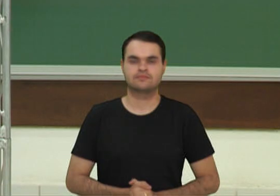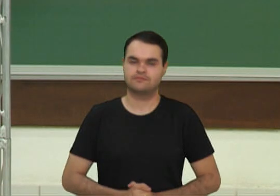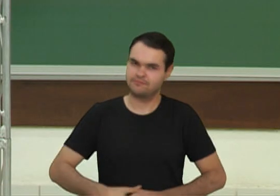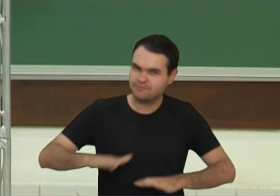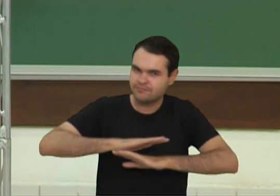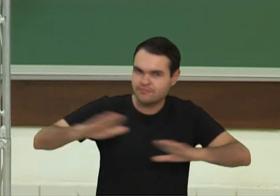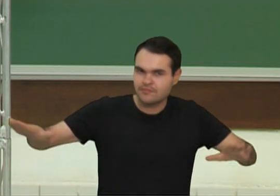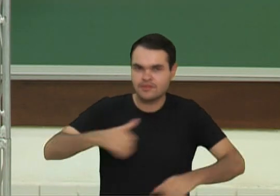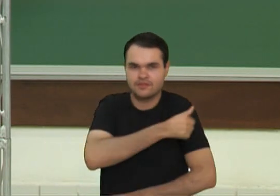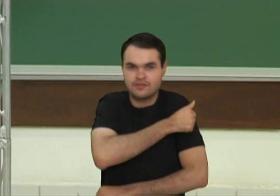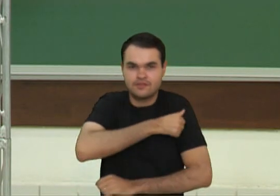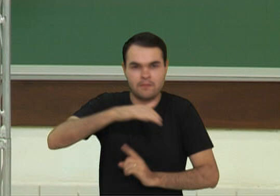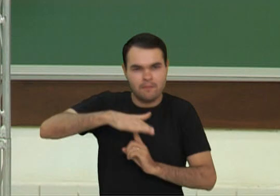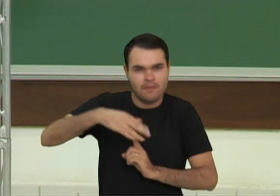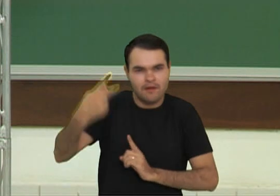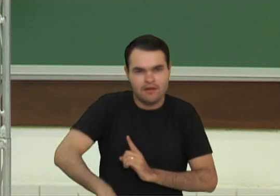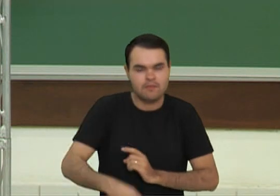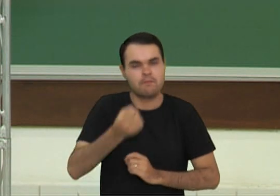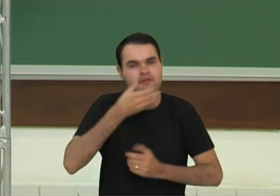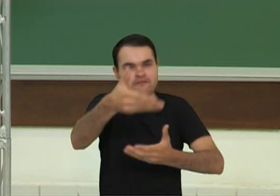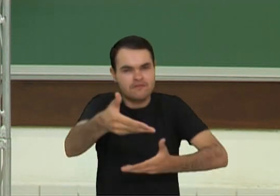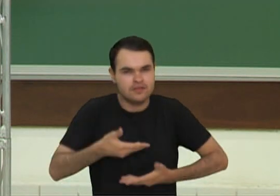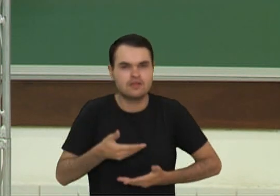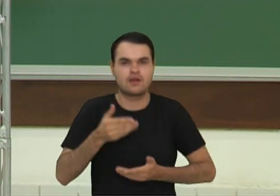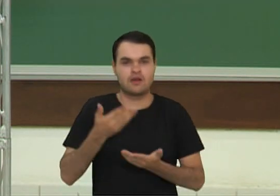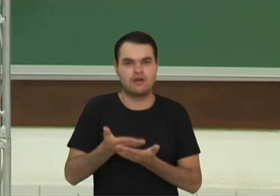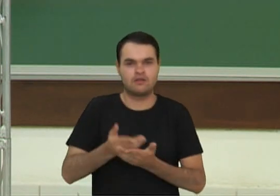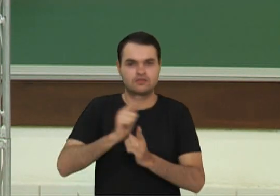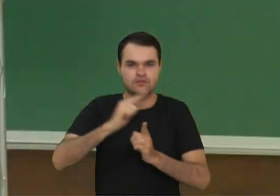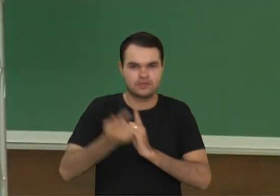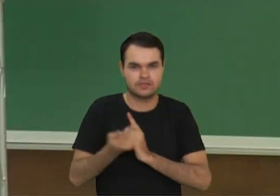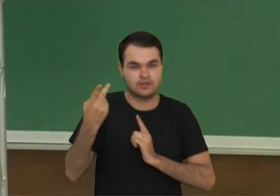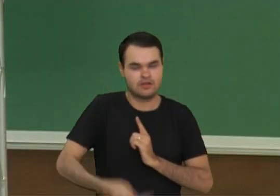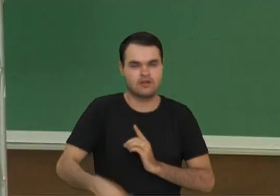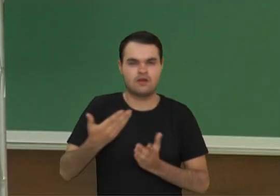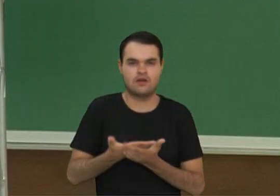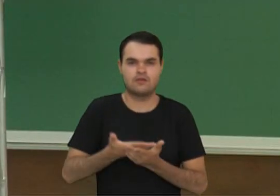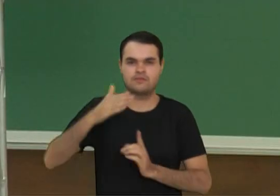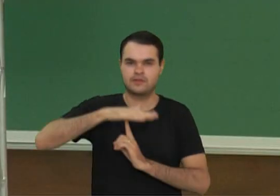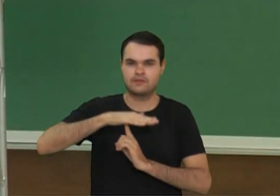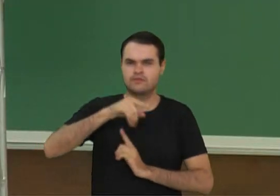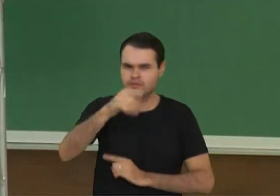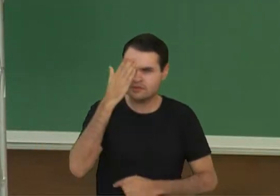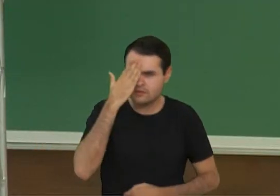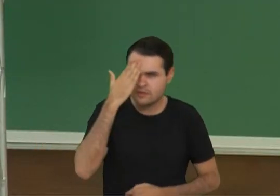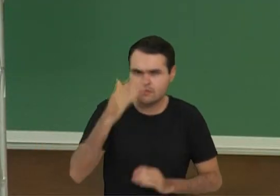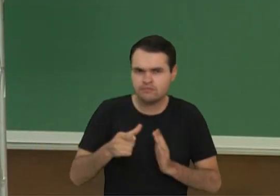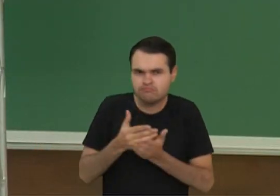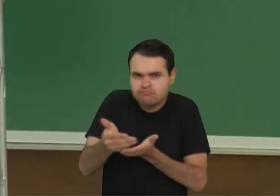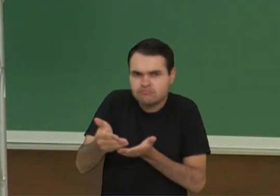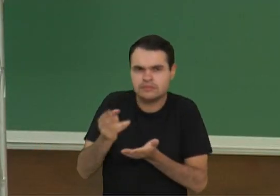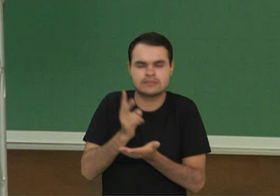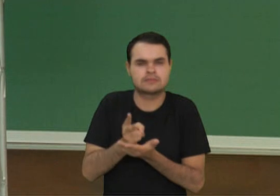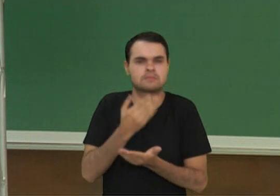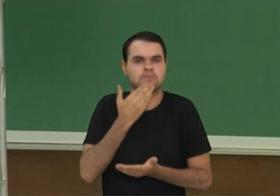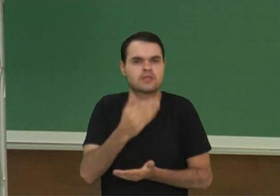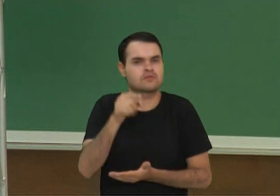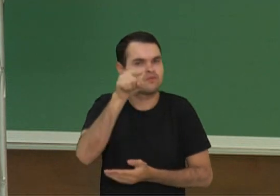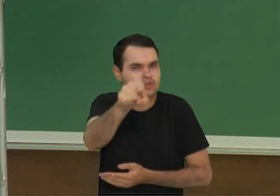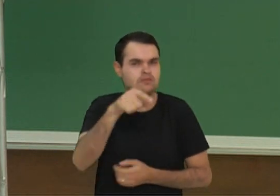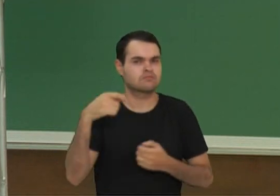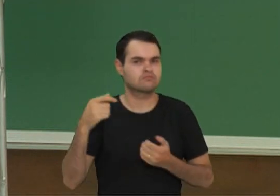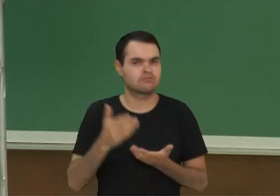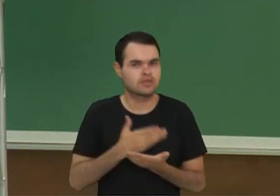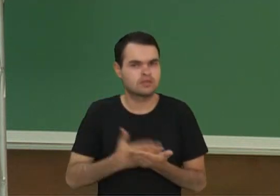Olá, estudante paranaense, bem-vindo à aula de Geografia do programa Aula Paraná. E como você já sabe, no início da aula eu sempre peço a você que